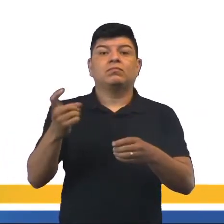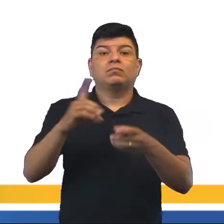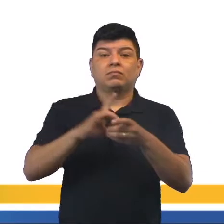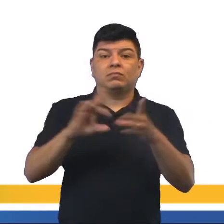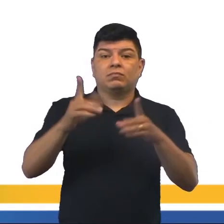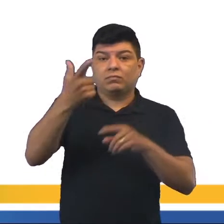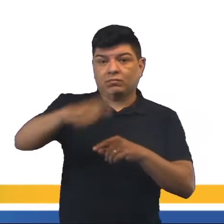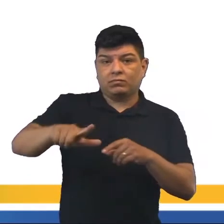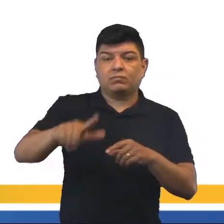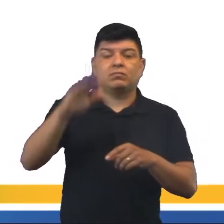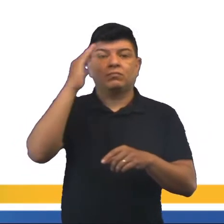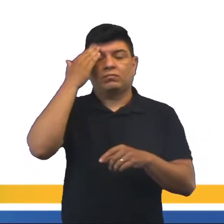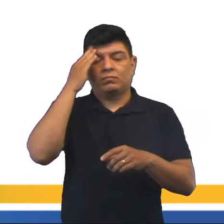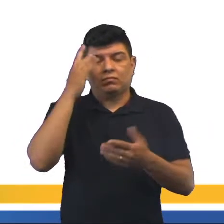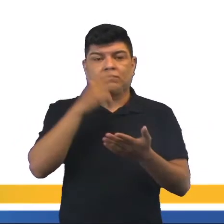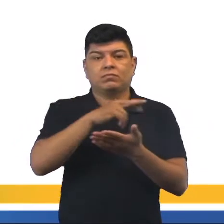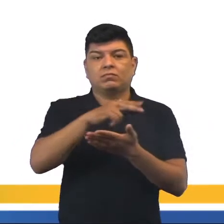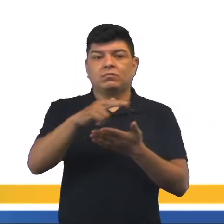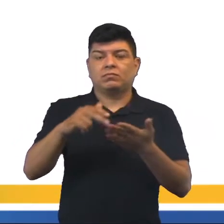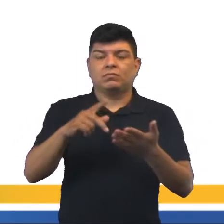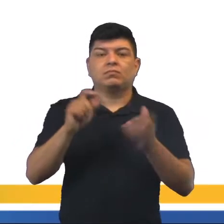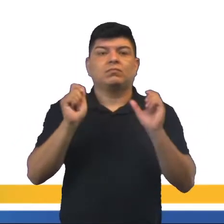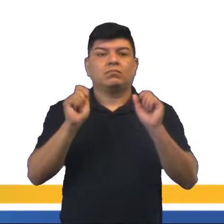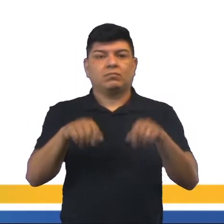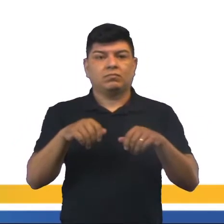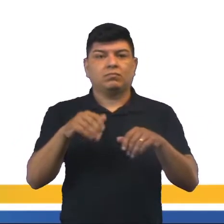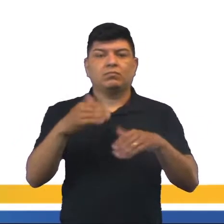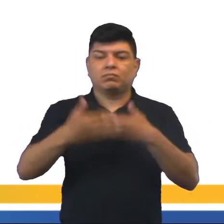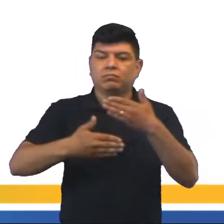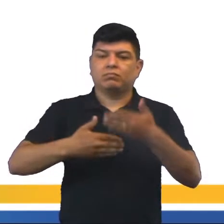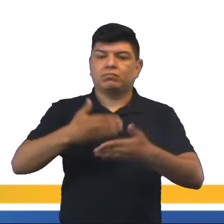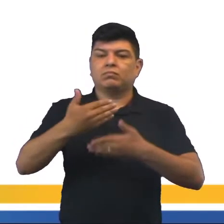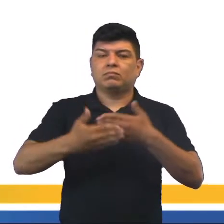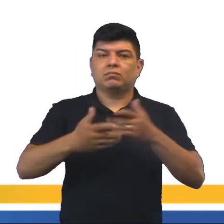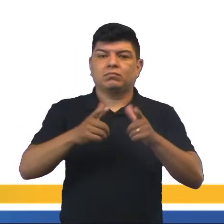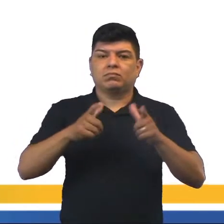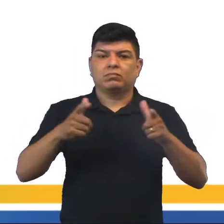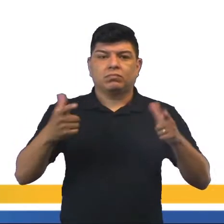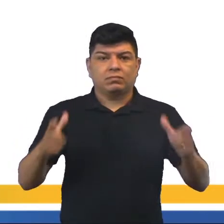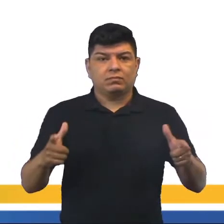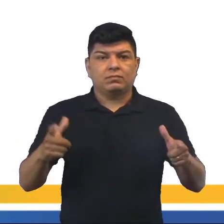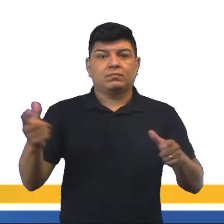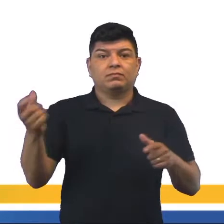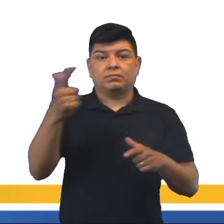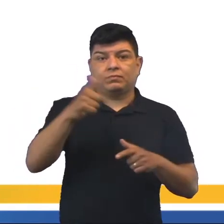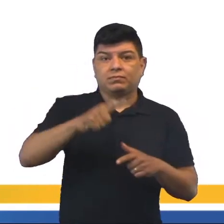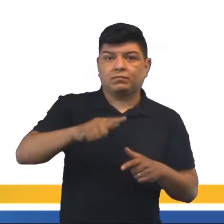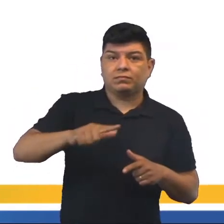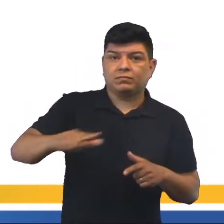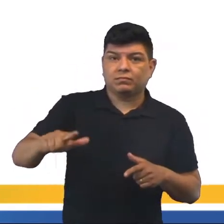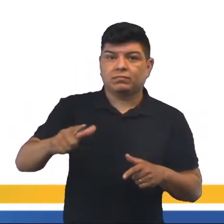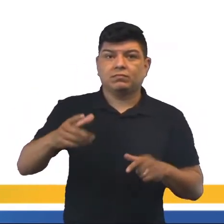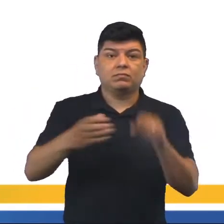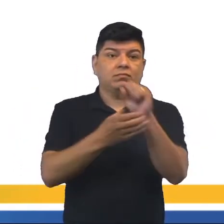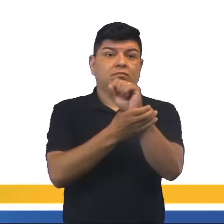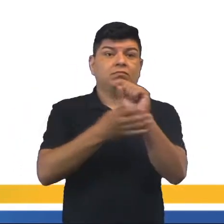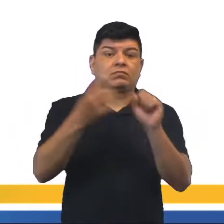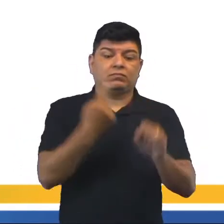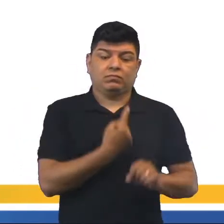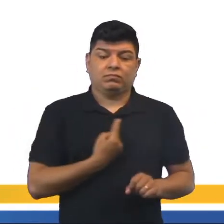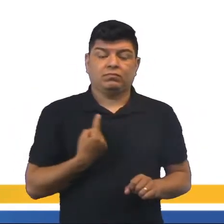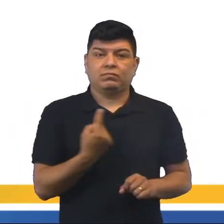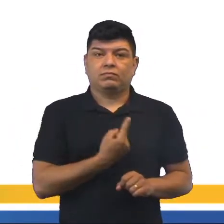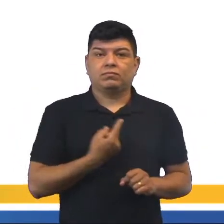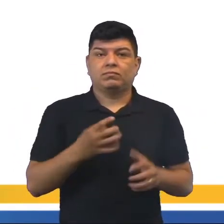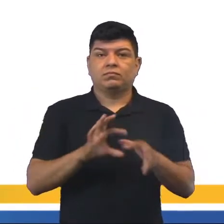redemocratização compreendeu uma série de medidas que progressivamente foram ampliando novamente as garantias individuais e